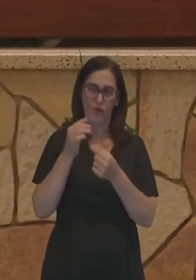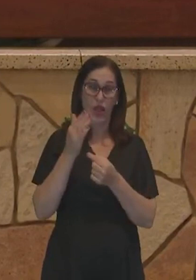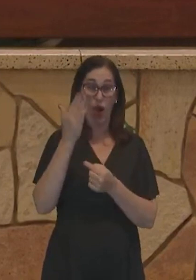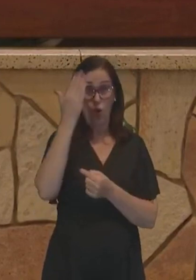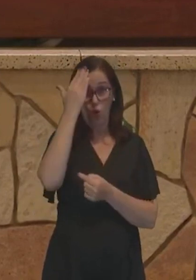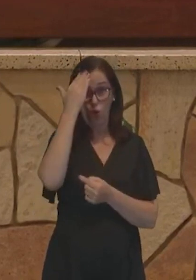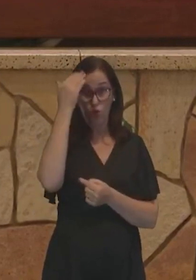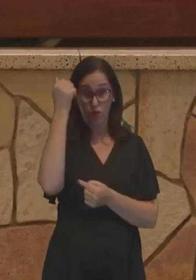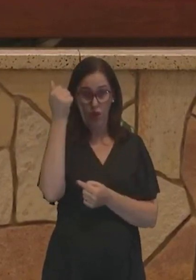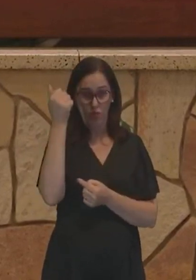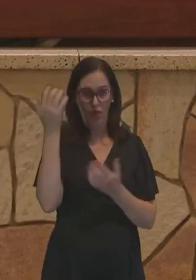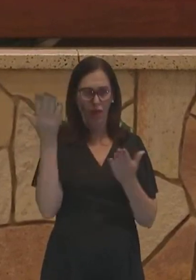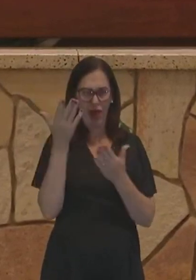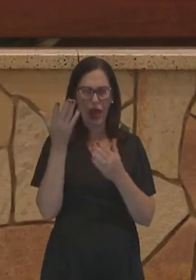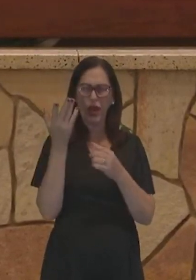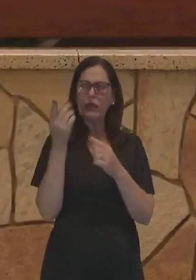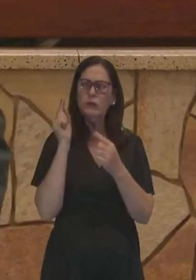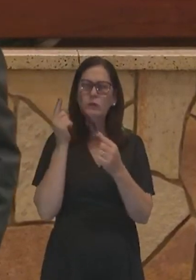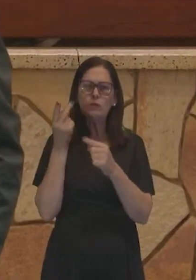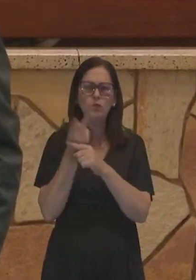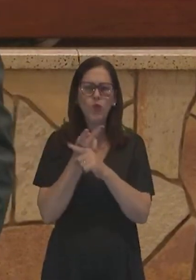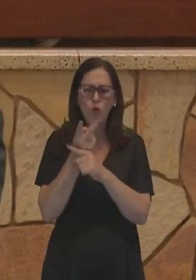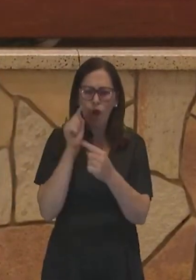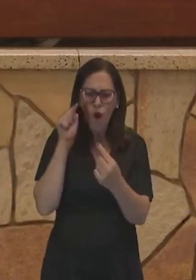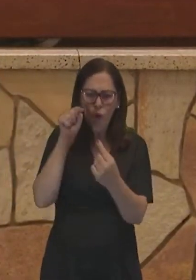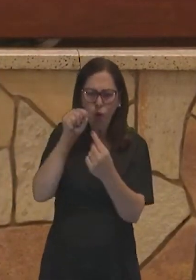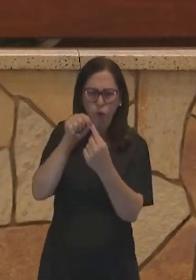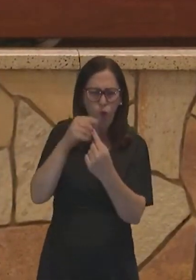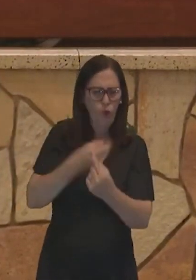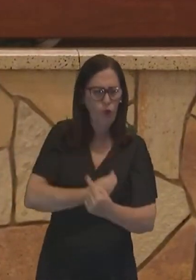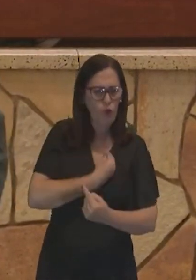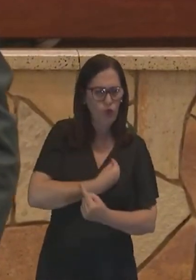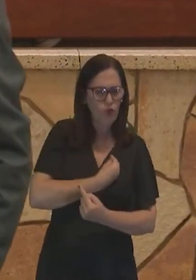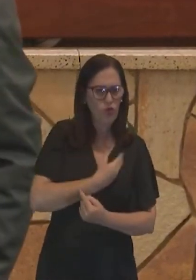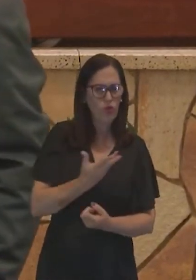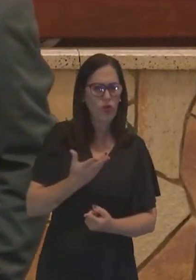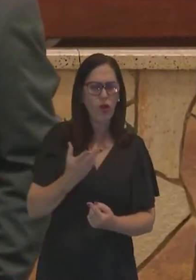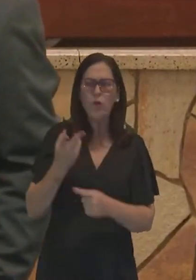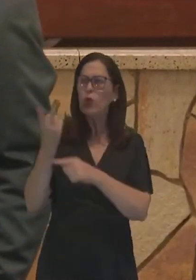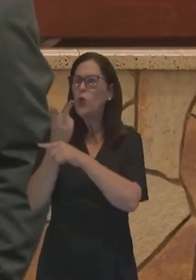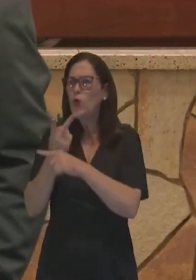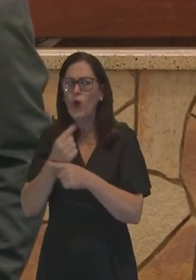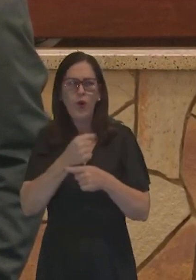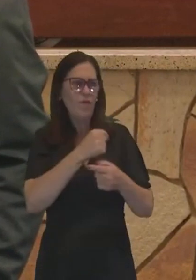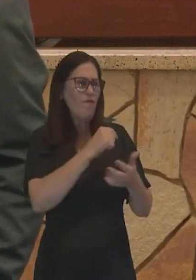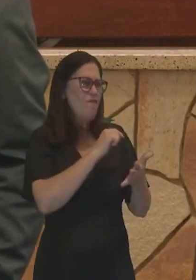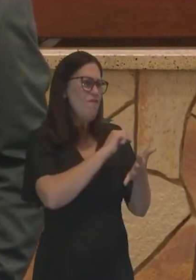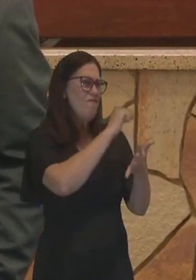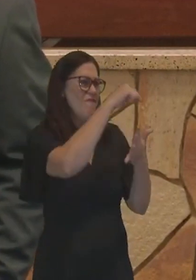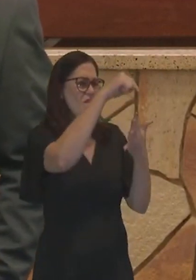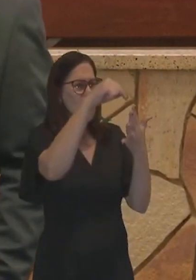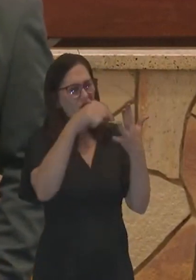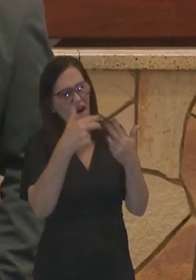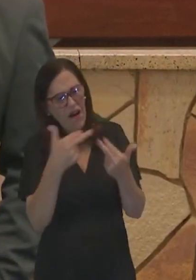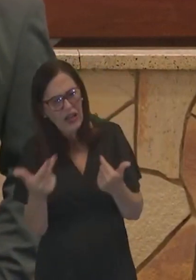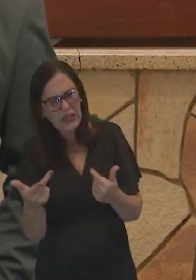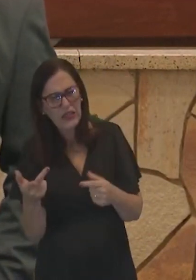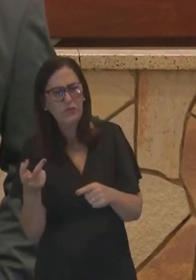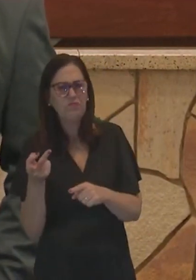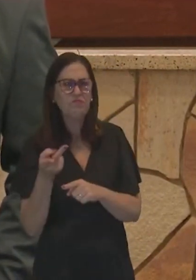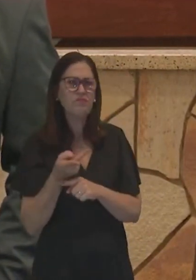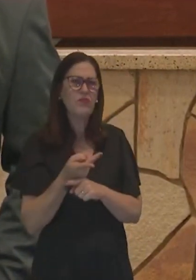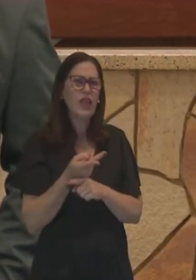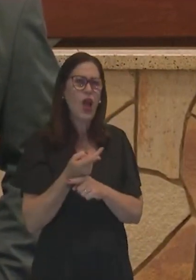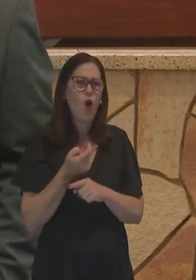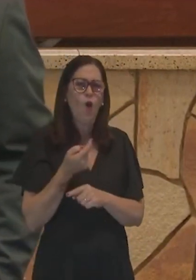que queria buscar sentido para a sua vida, e ele buscou tantas coisas, já caminhando para o final